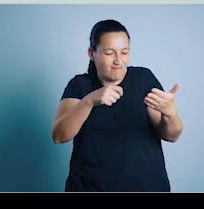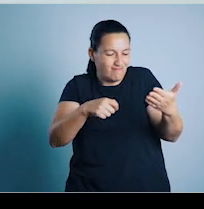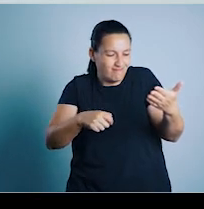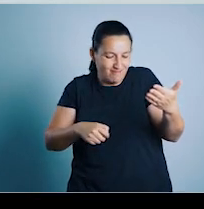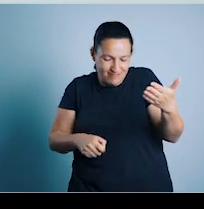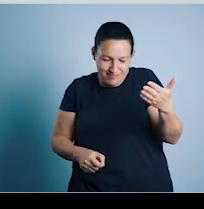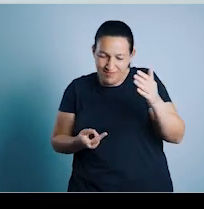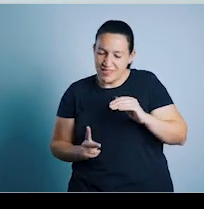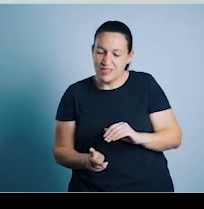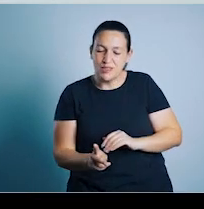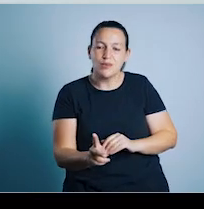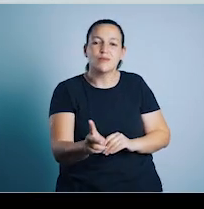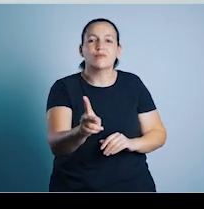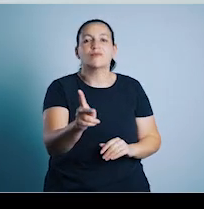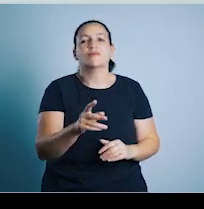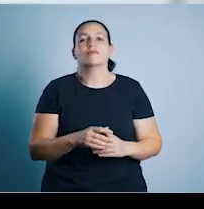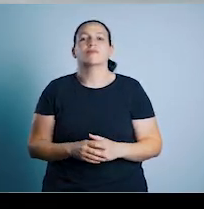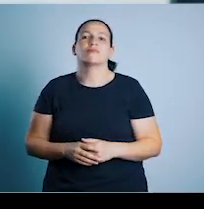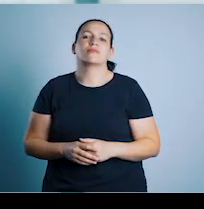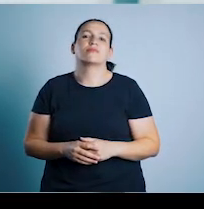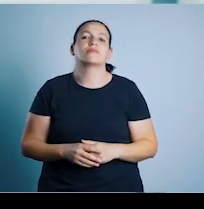Um passo dado a cada